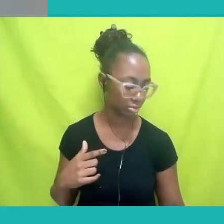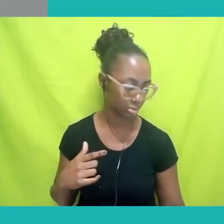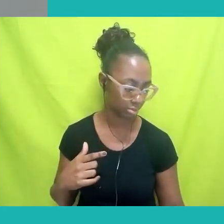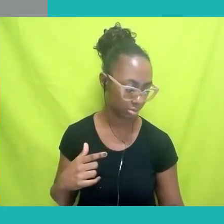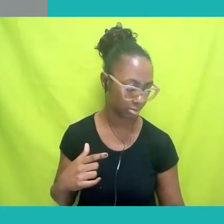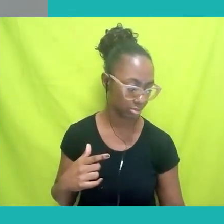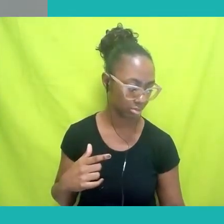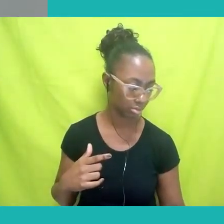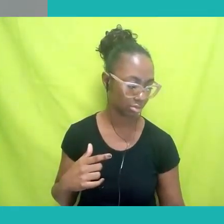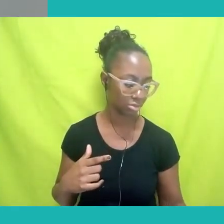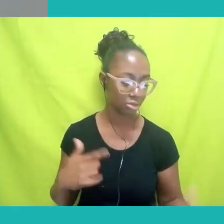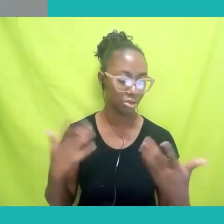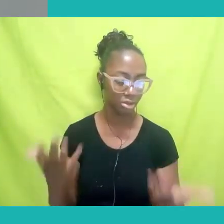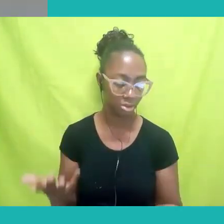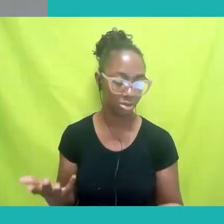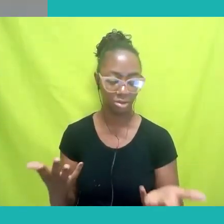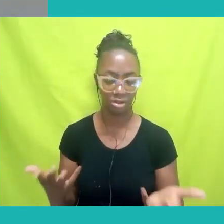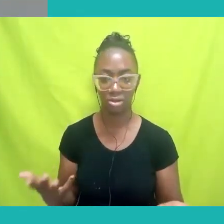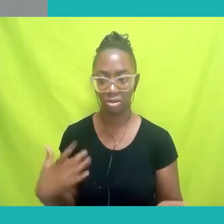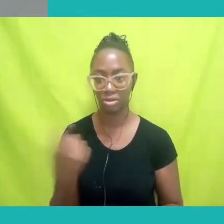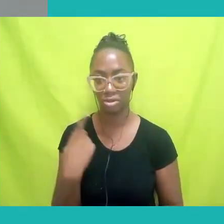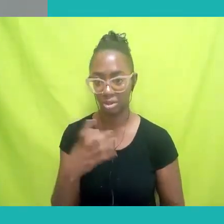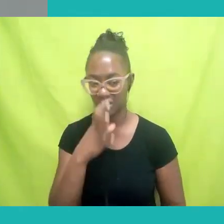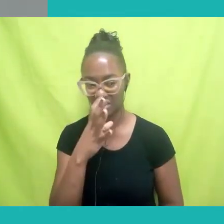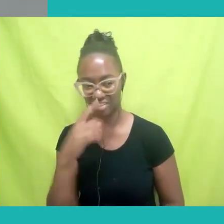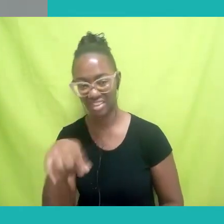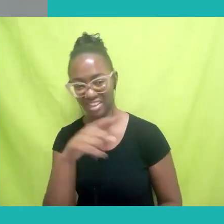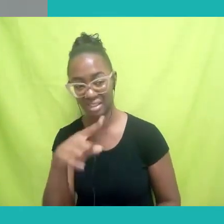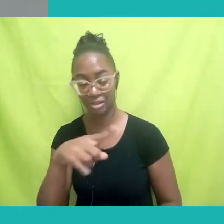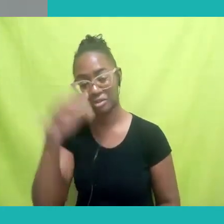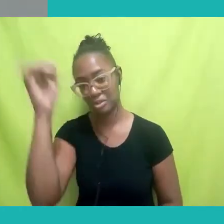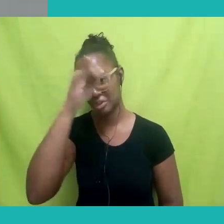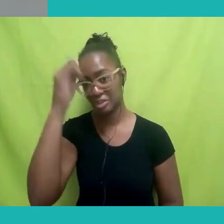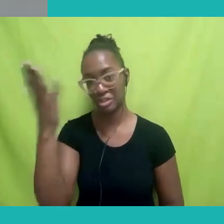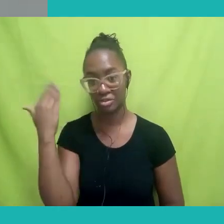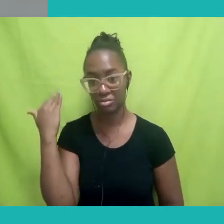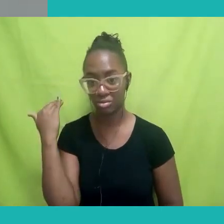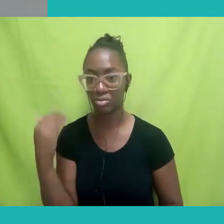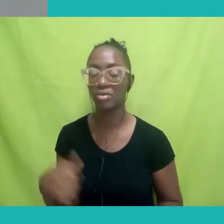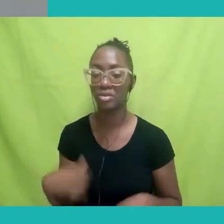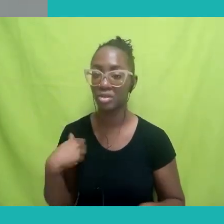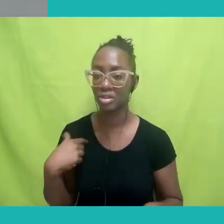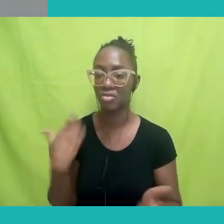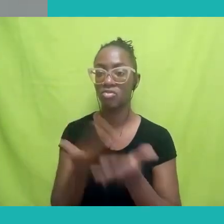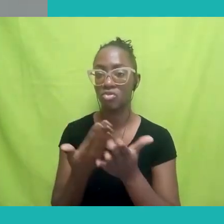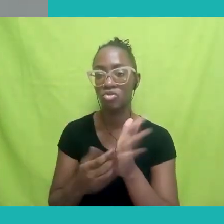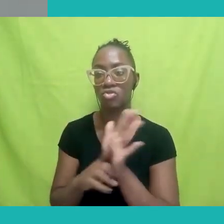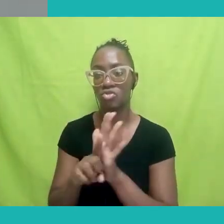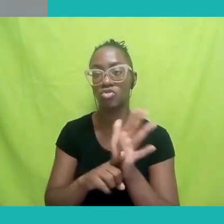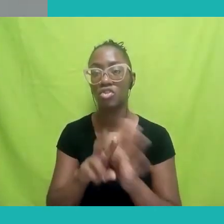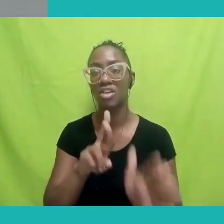eu estou vendo os nossos queridos veteranos, né? Que aí o meu estudo sobre a reserva eu pude verificar